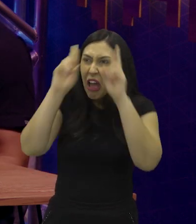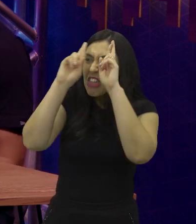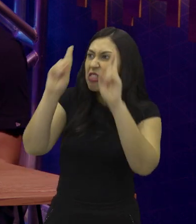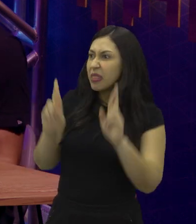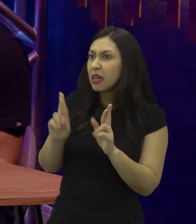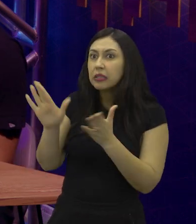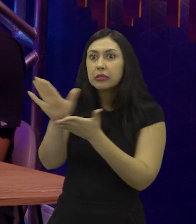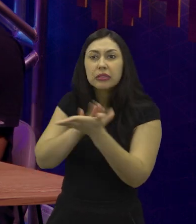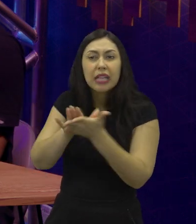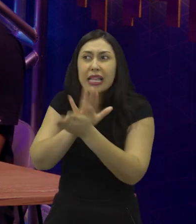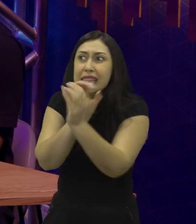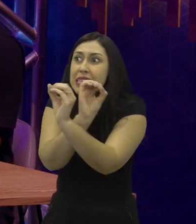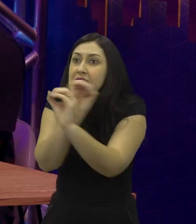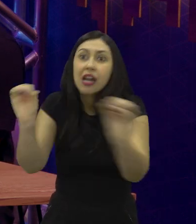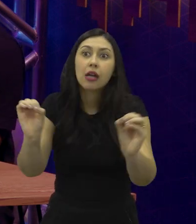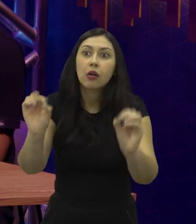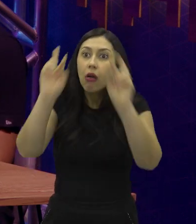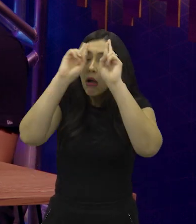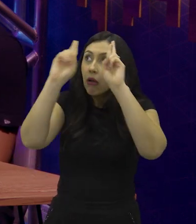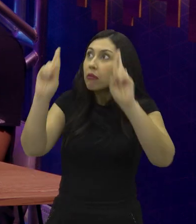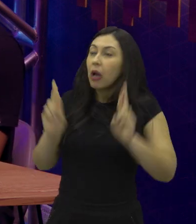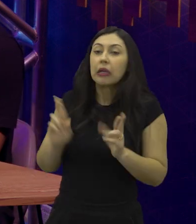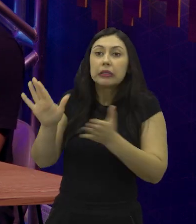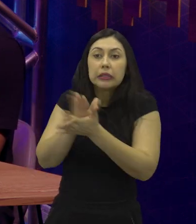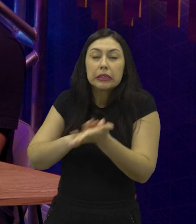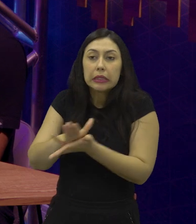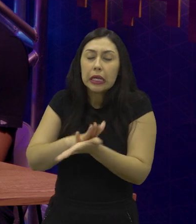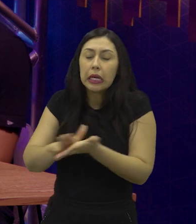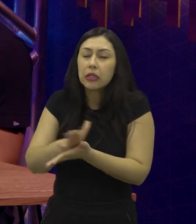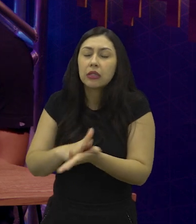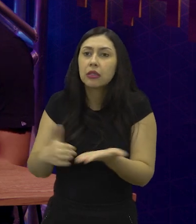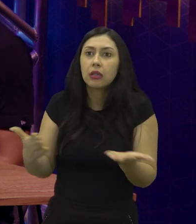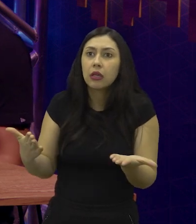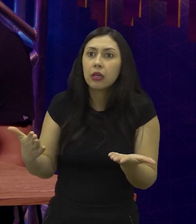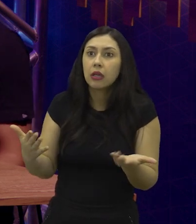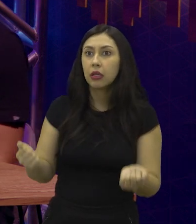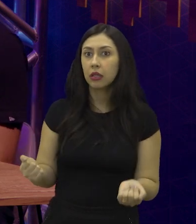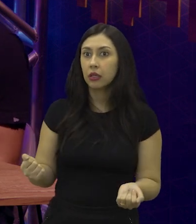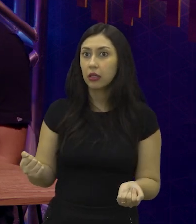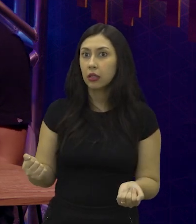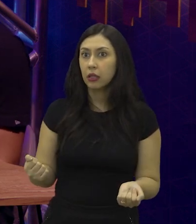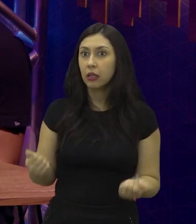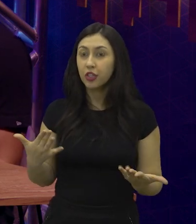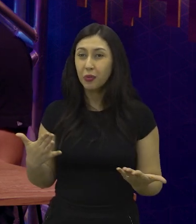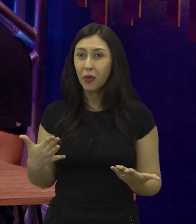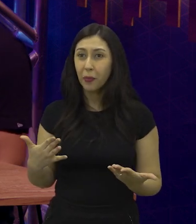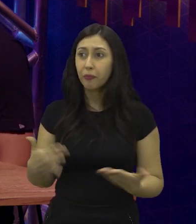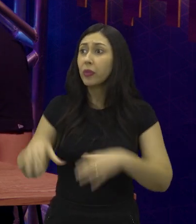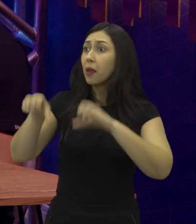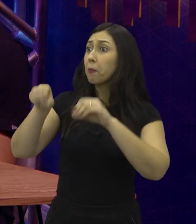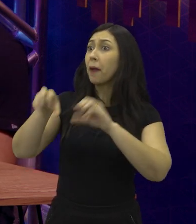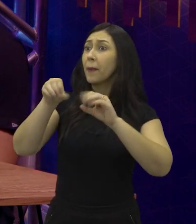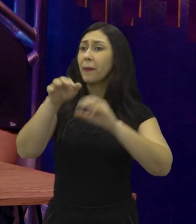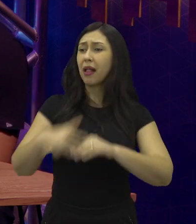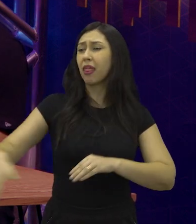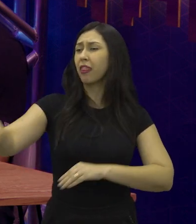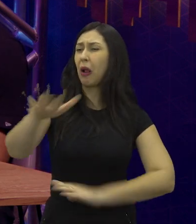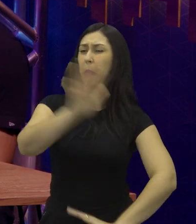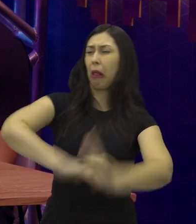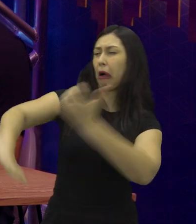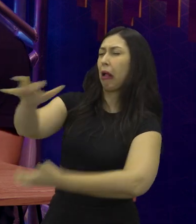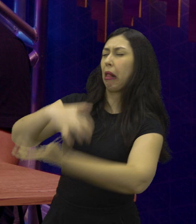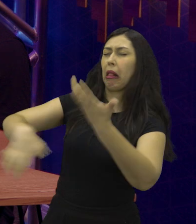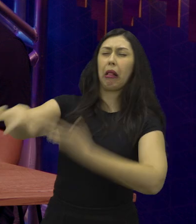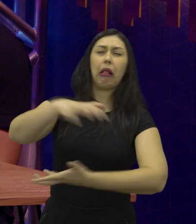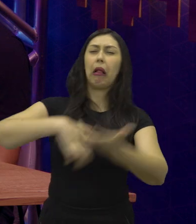Zero respeito, né? É muito difícil ter respeito pelos professores, ficar quieto ali para assistir a aula, e muitas